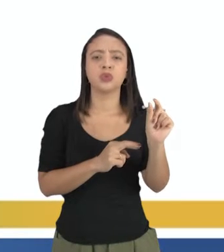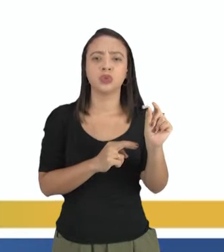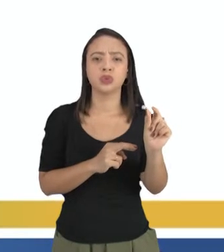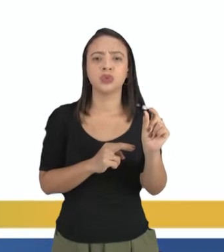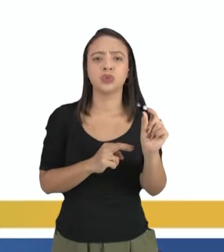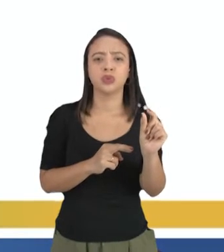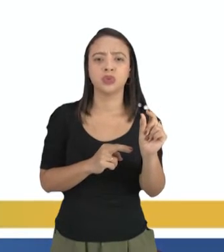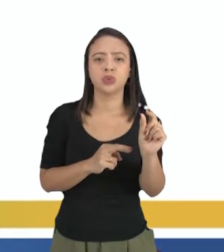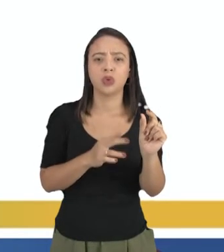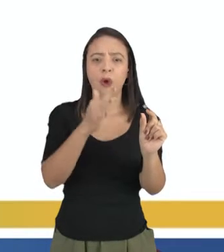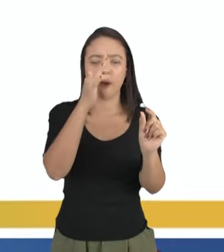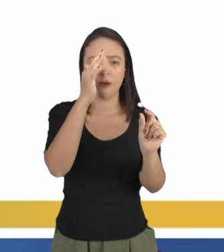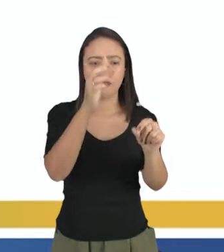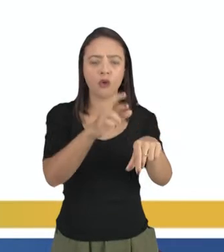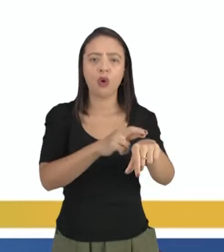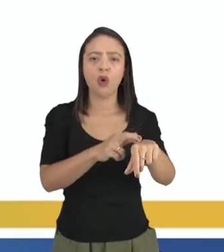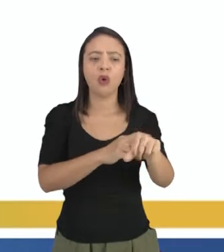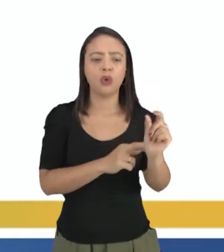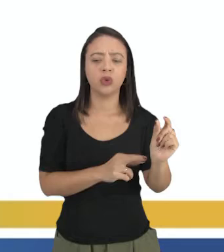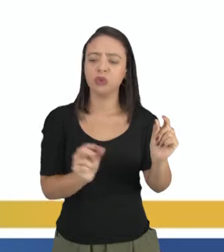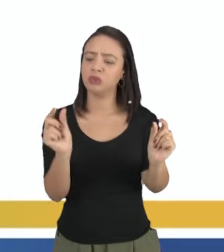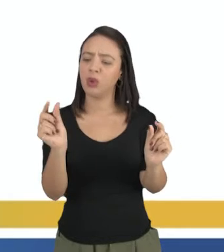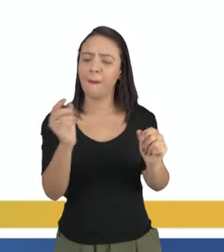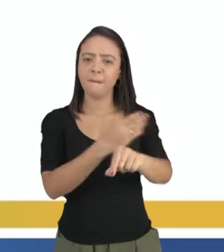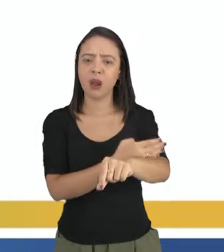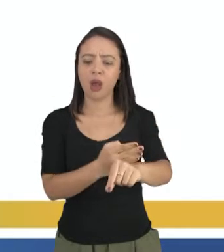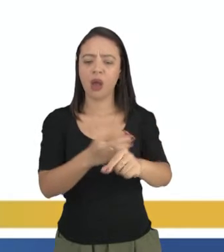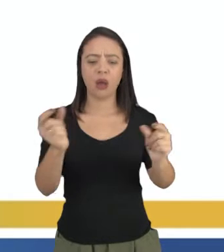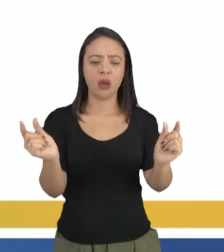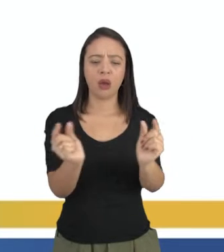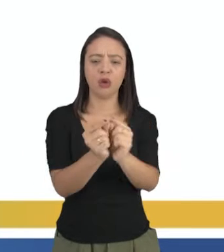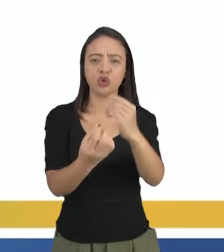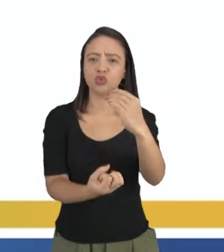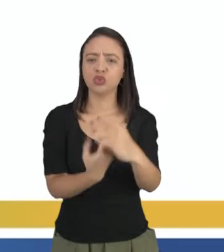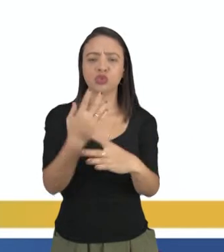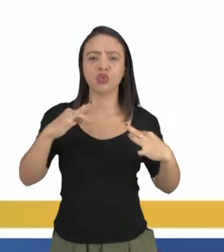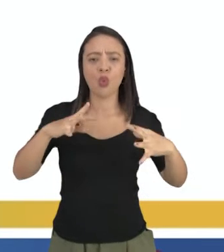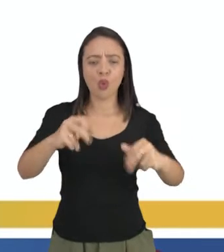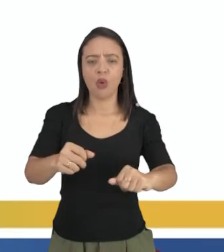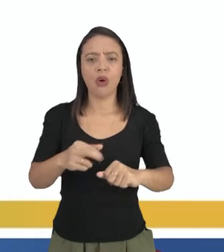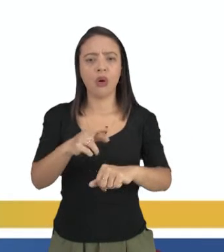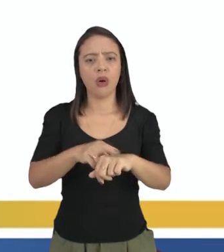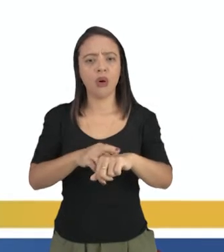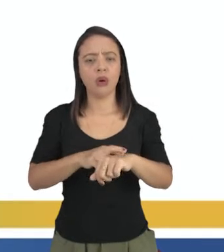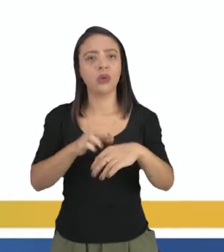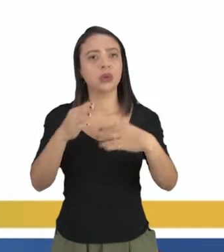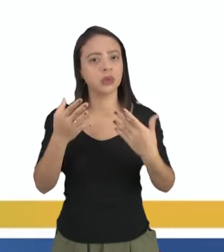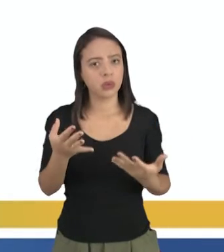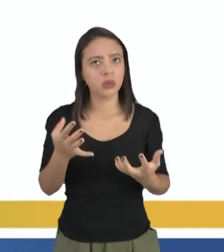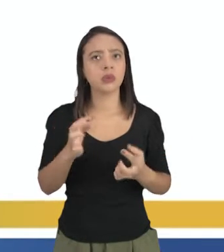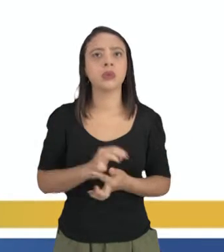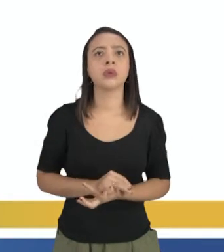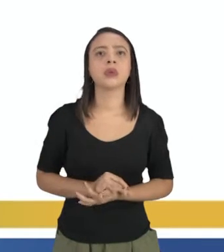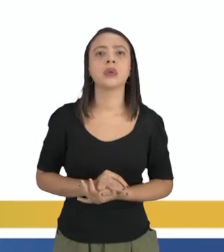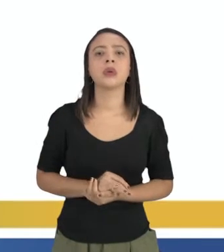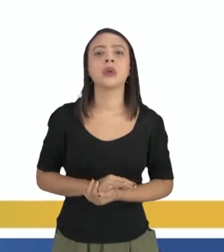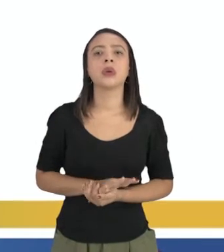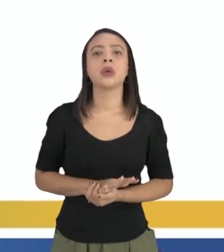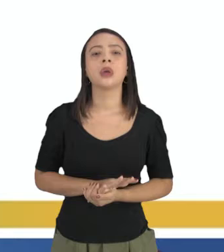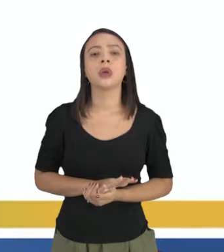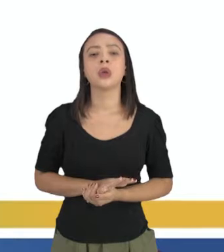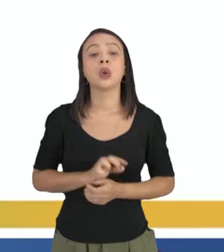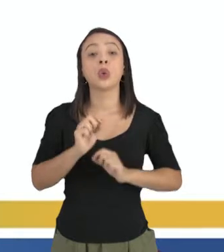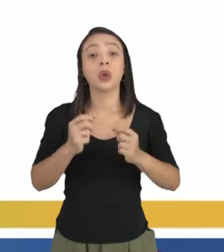a flor de cor púrpura e uma cor branca e nasceram todas púrpuras? Então, o que ele fez? Ele fez um retrocruzamento, ou